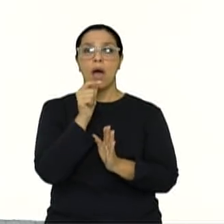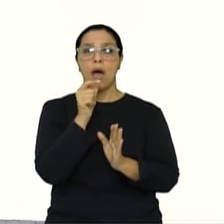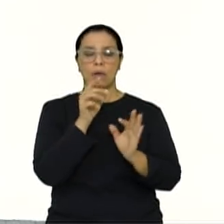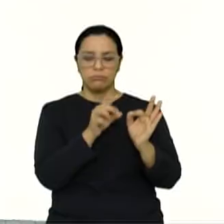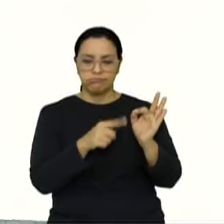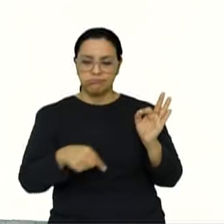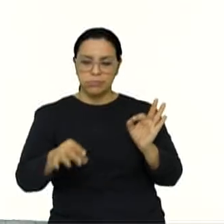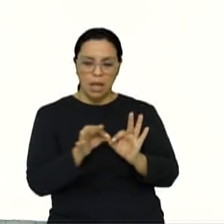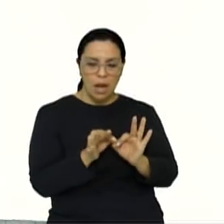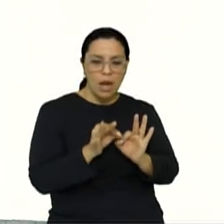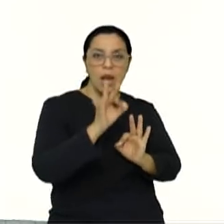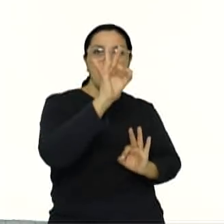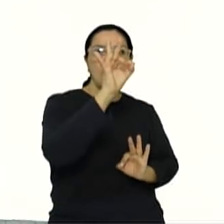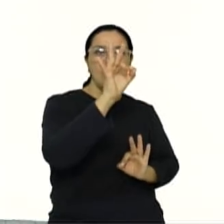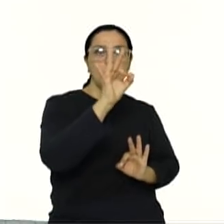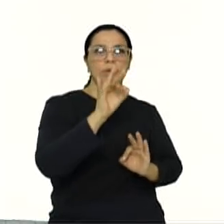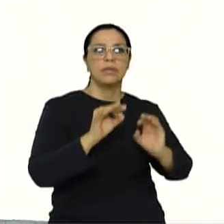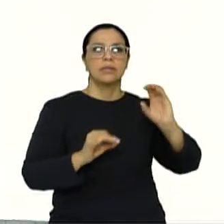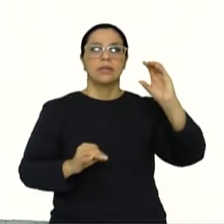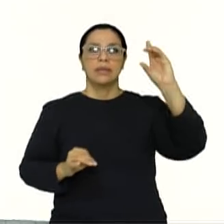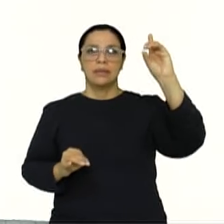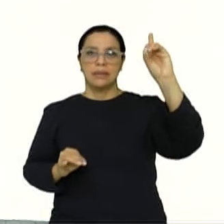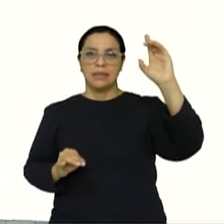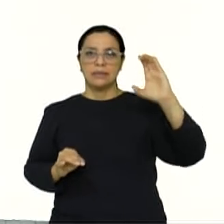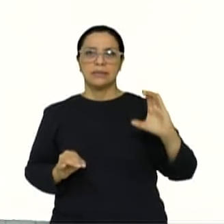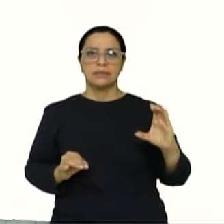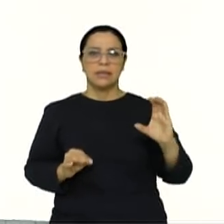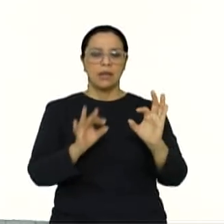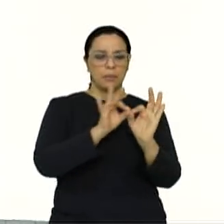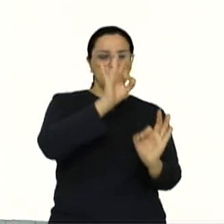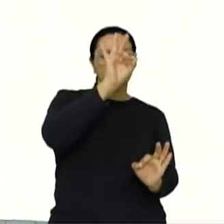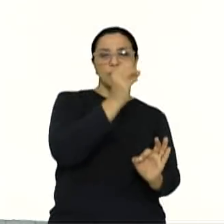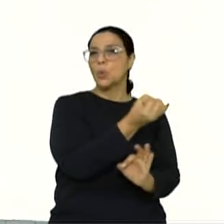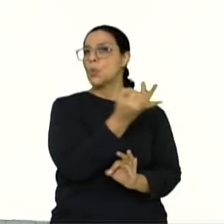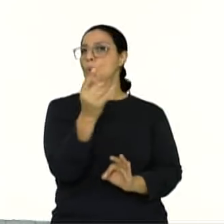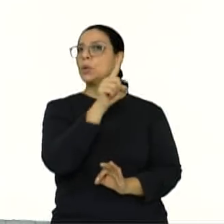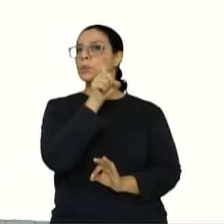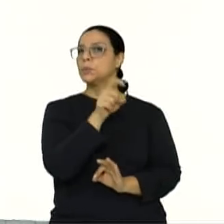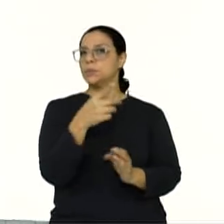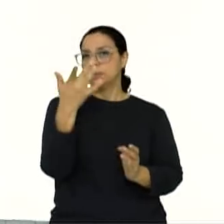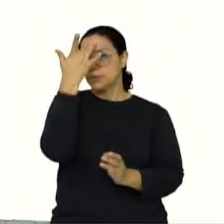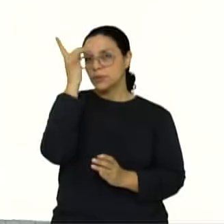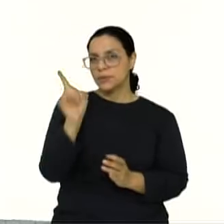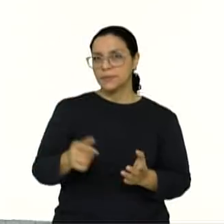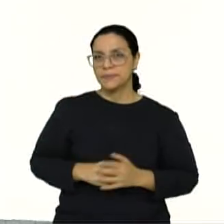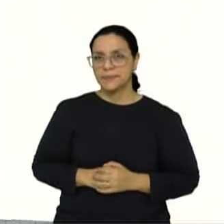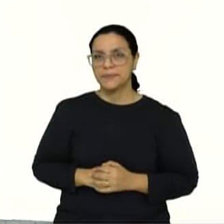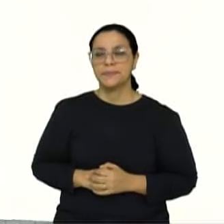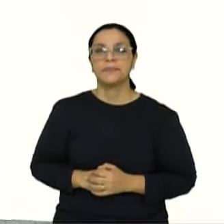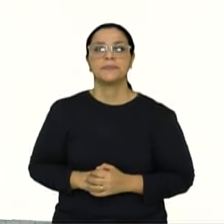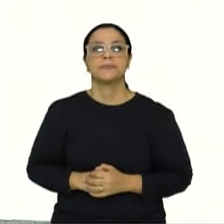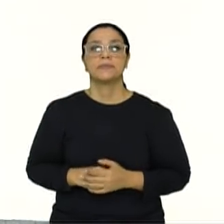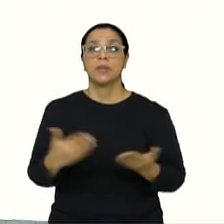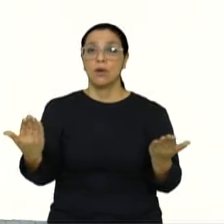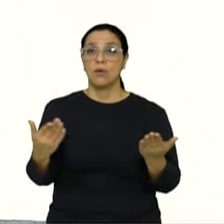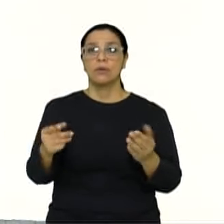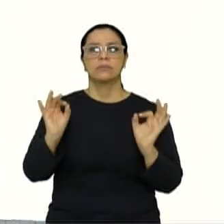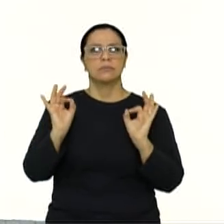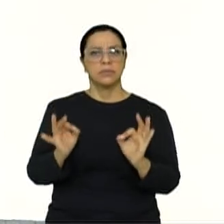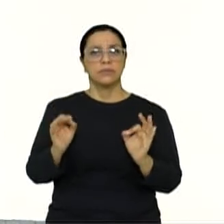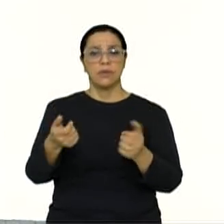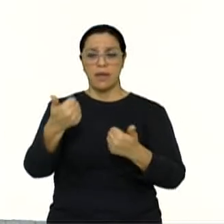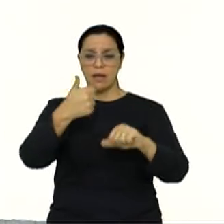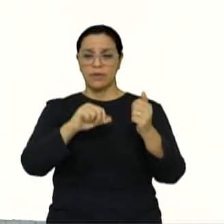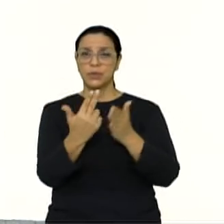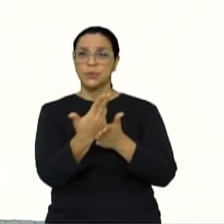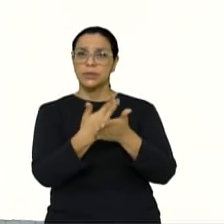lago, ou seja, ele quer saber exatamente quem é CD, né? A medida do C até o D que vai me dar a largura do lago, beleza? Certo?